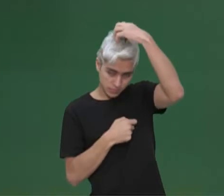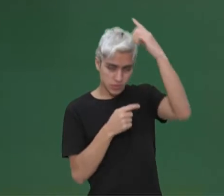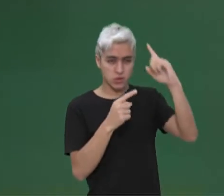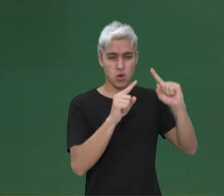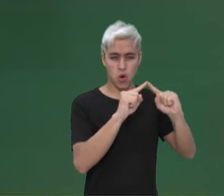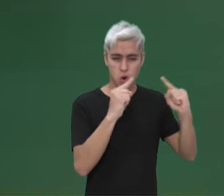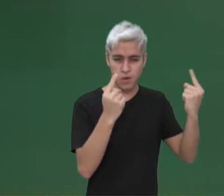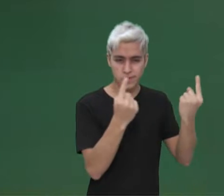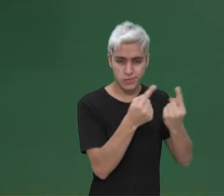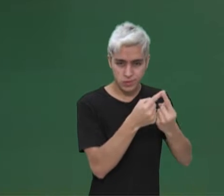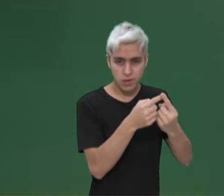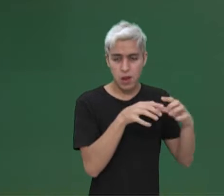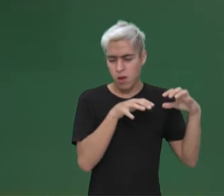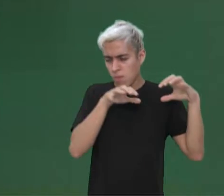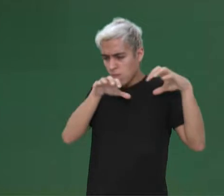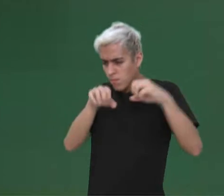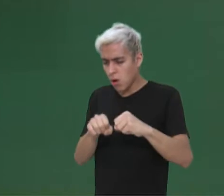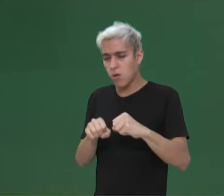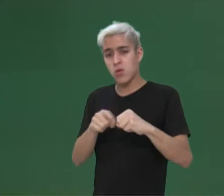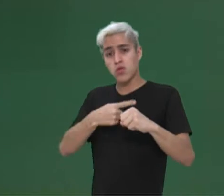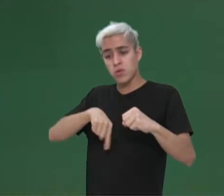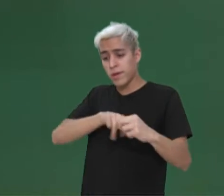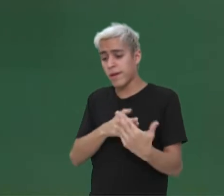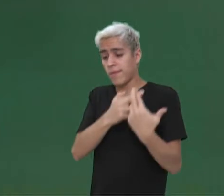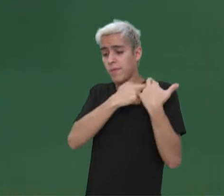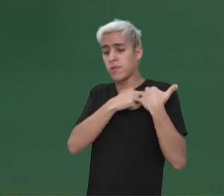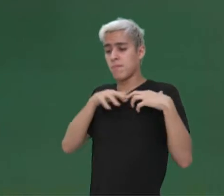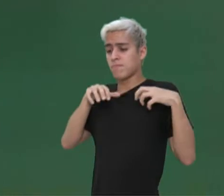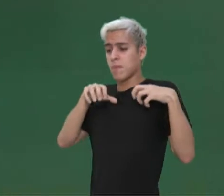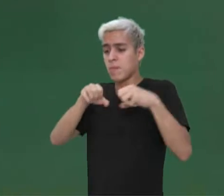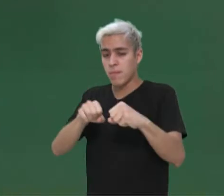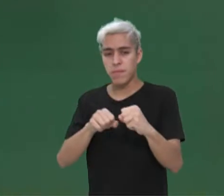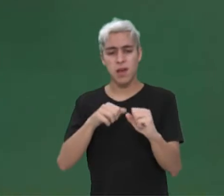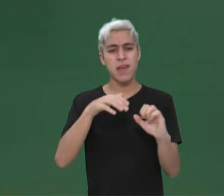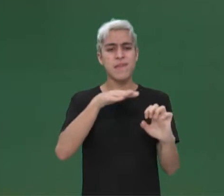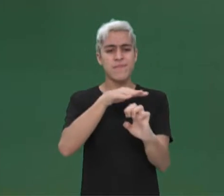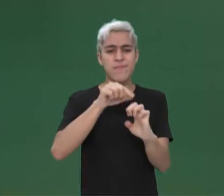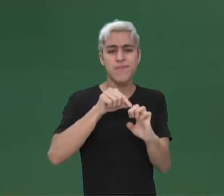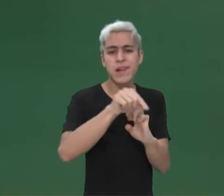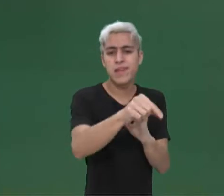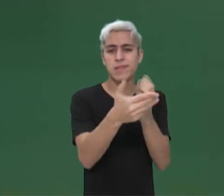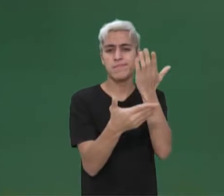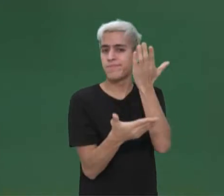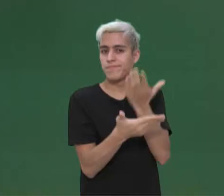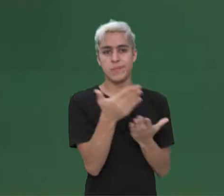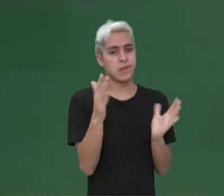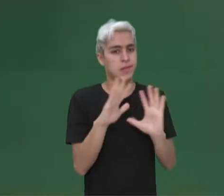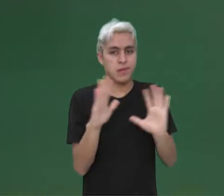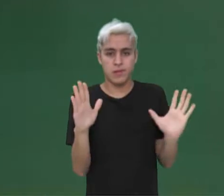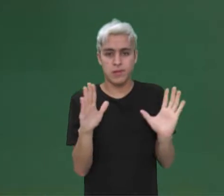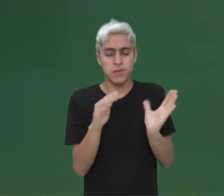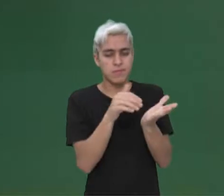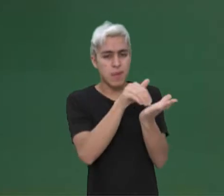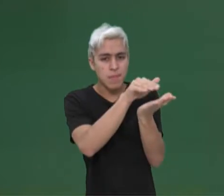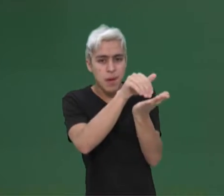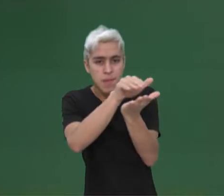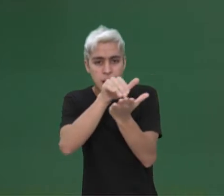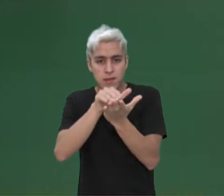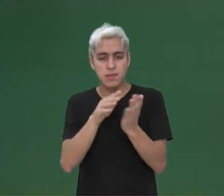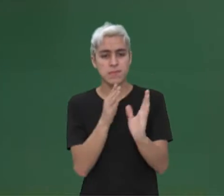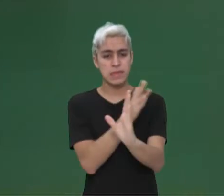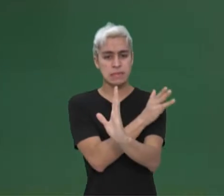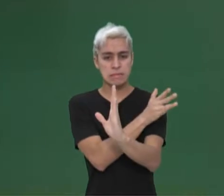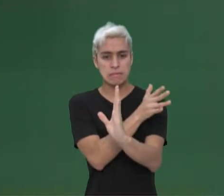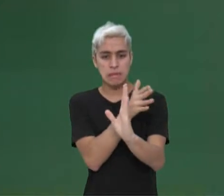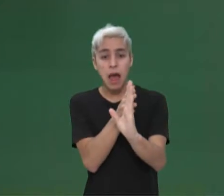Índias, assumiu a função de colonizar, os adelantados perderam poder. Ok? Então, os adelantados vão até